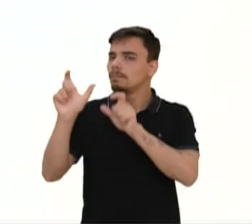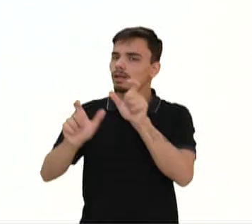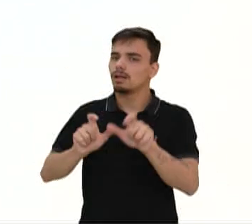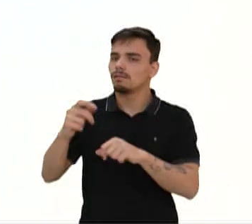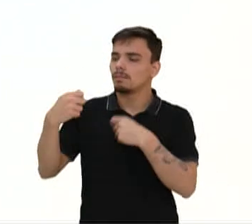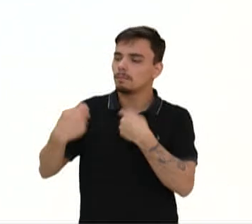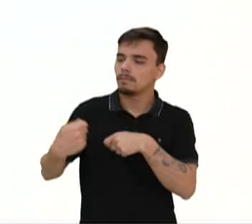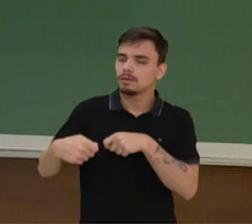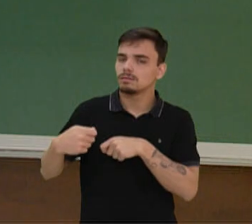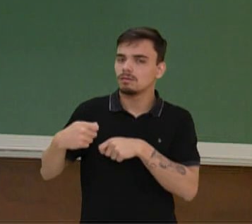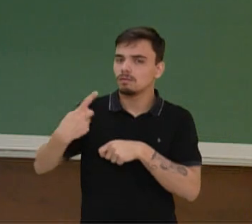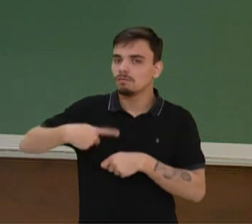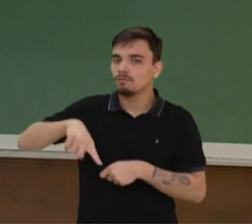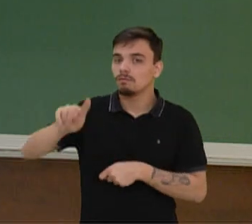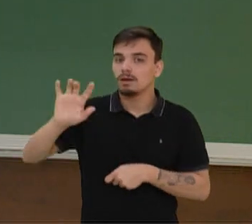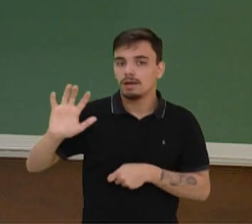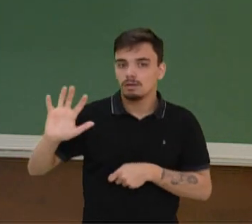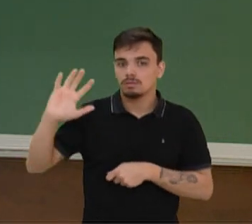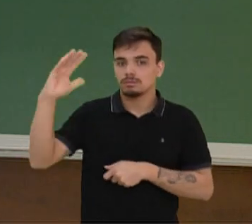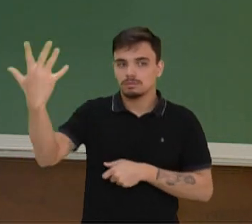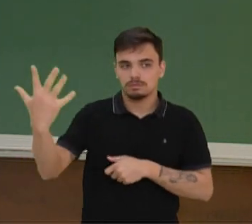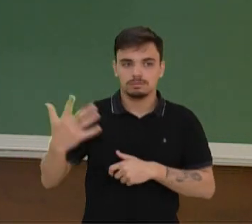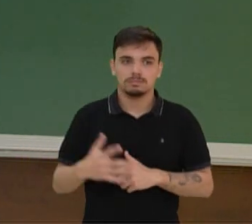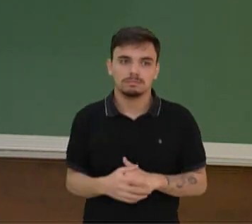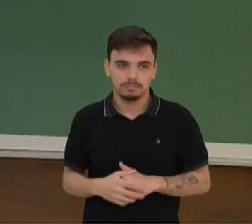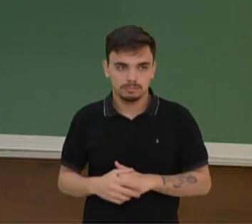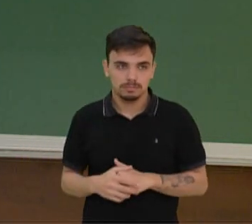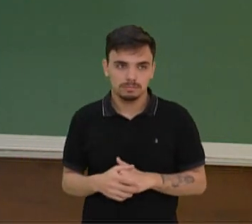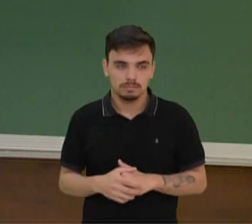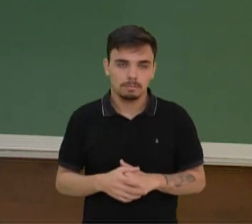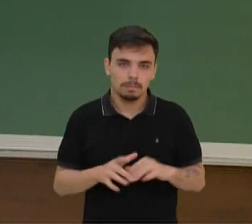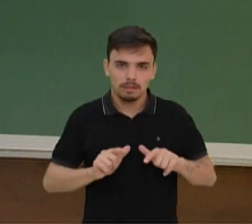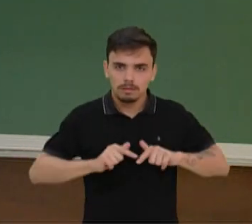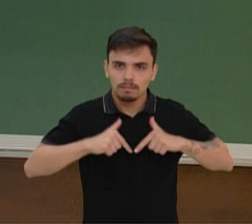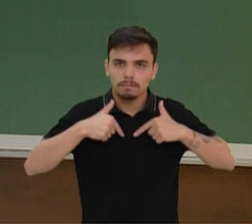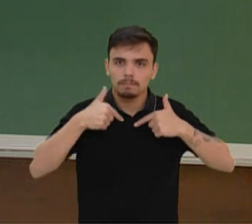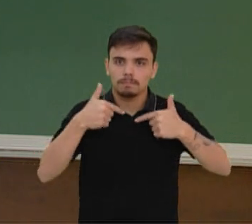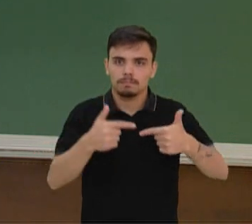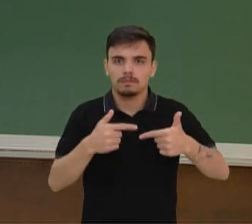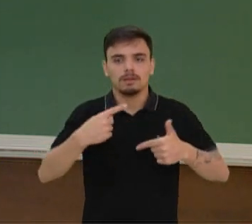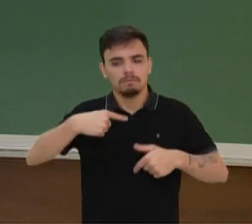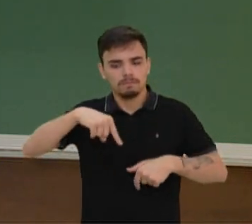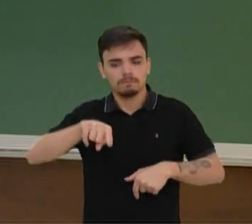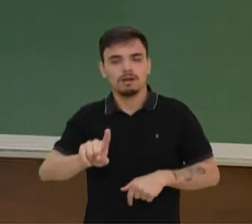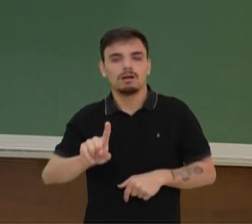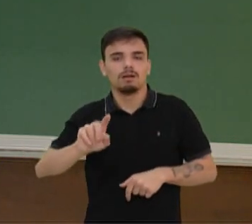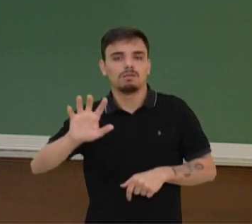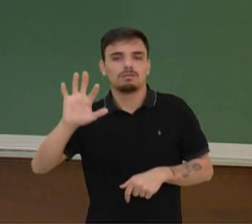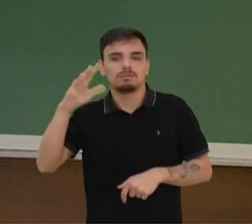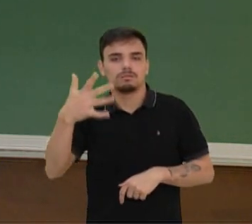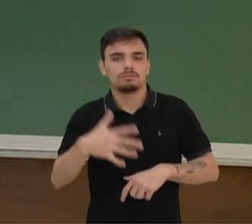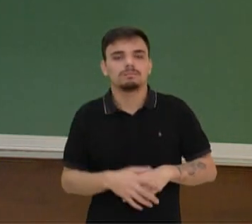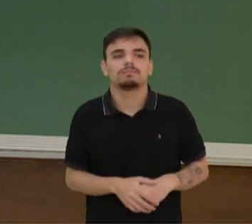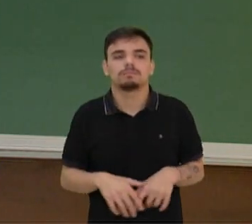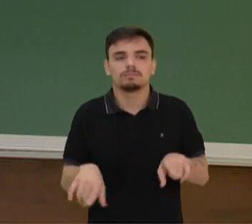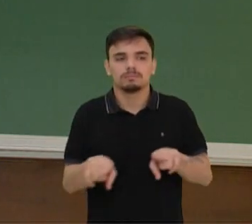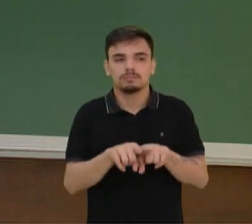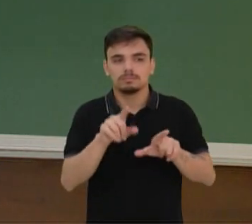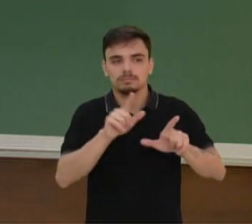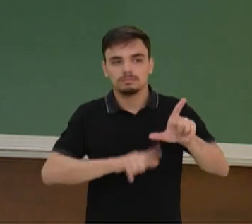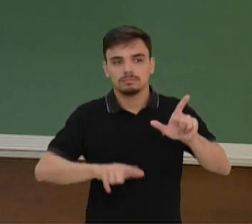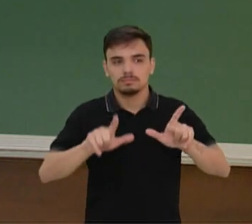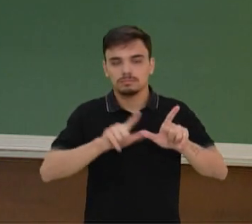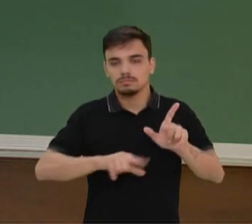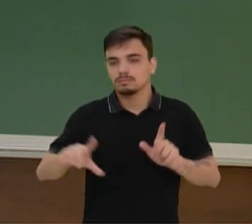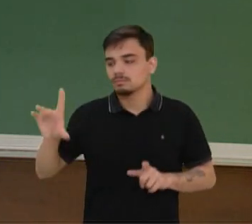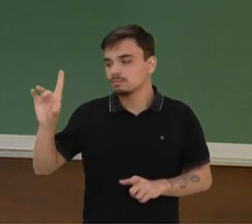que algo ainda irá acontecer, né? Atitudes que ainda irão acontecer. Letra B,